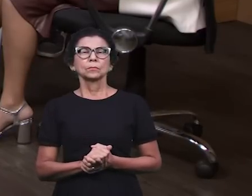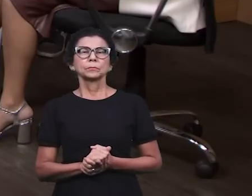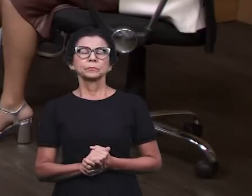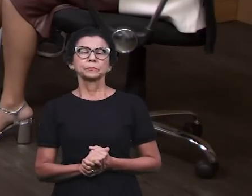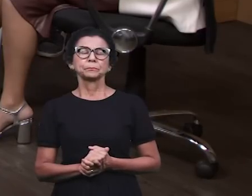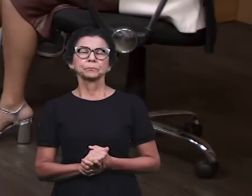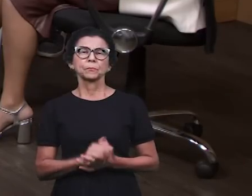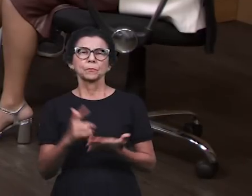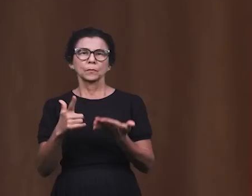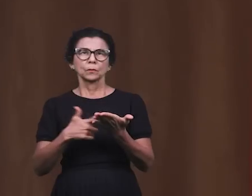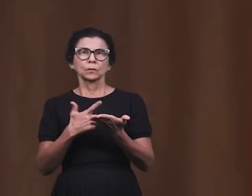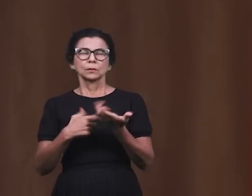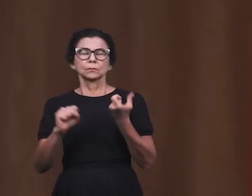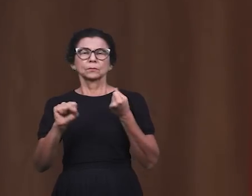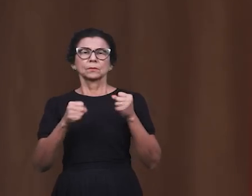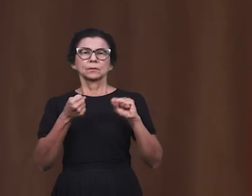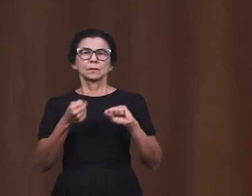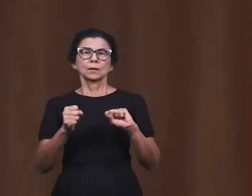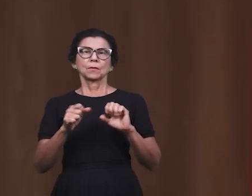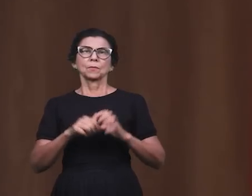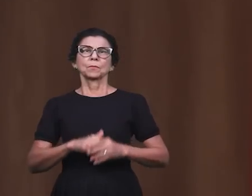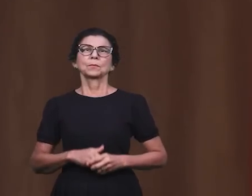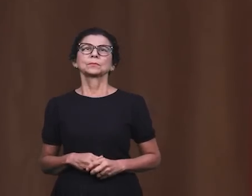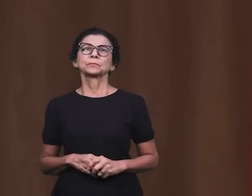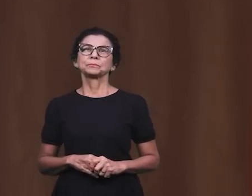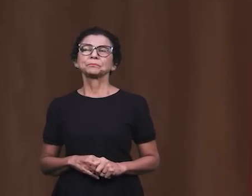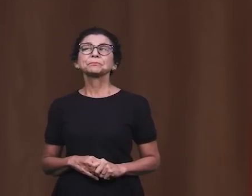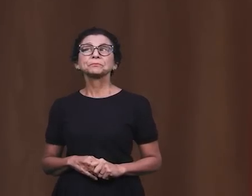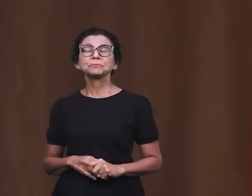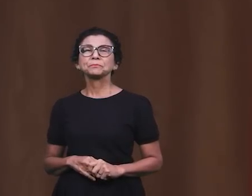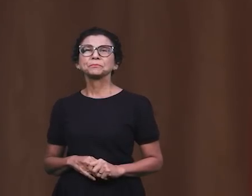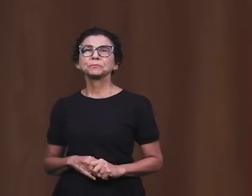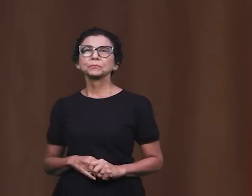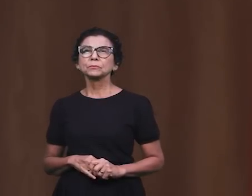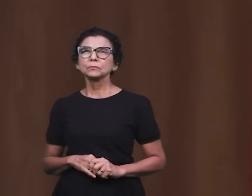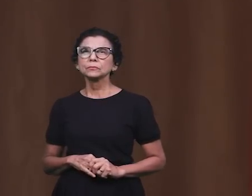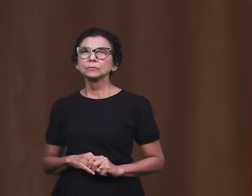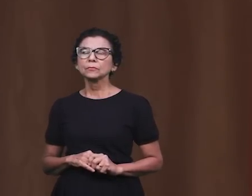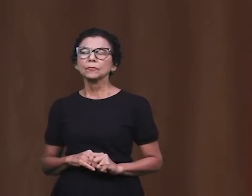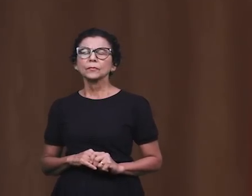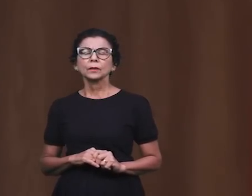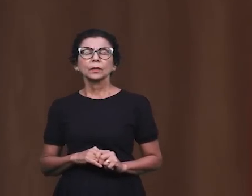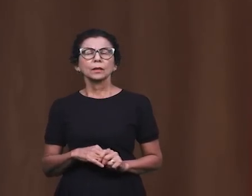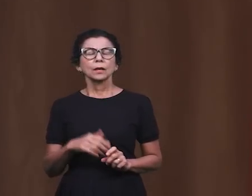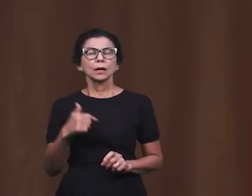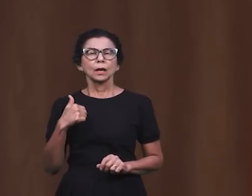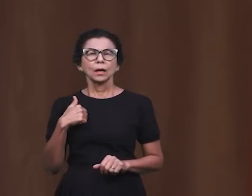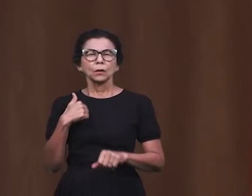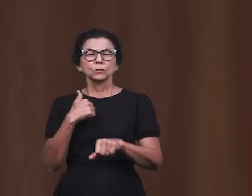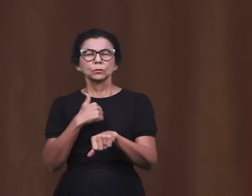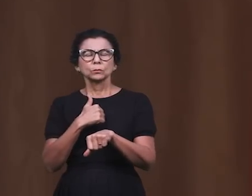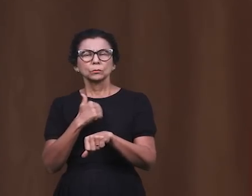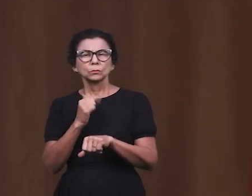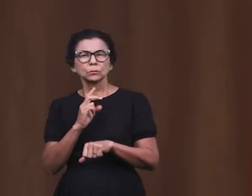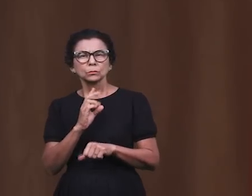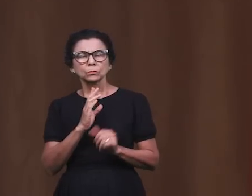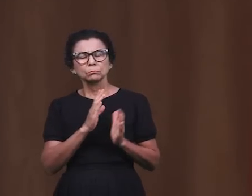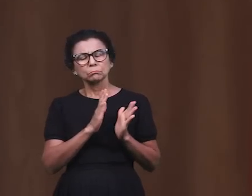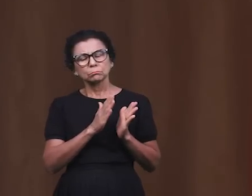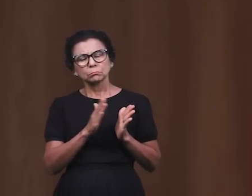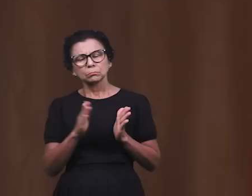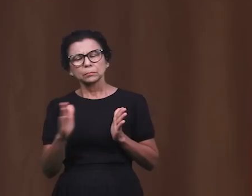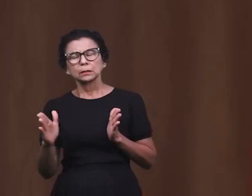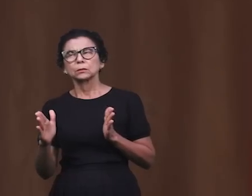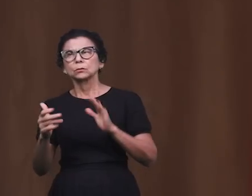vários salmos, né? Mas tem um que ele diz assim: louvarei ao Senhor em todo o tempo. Né?